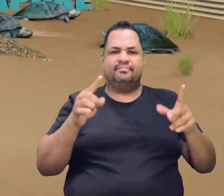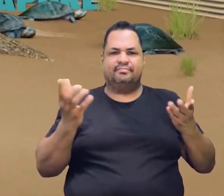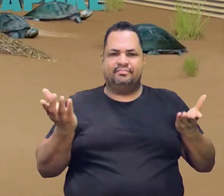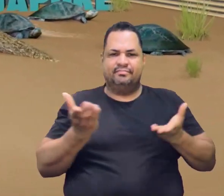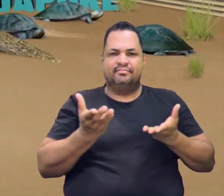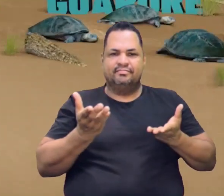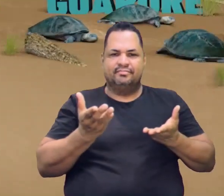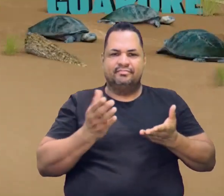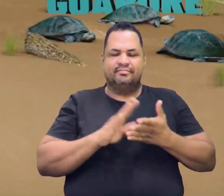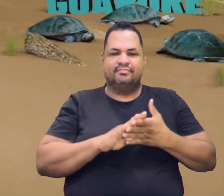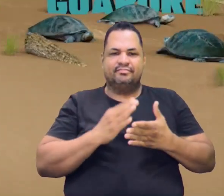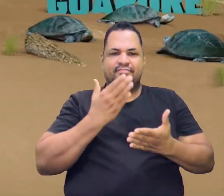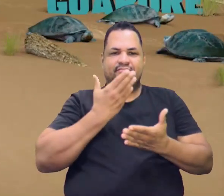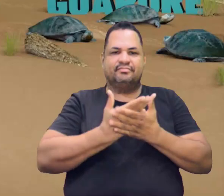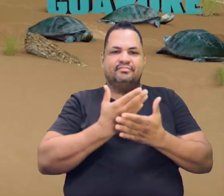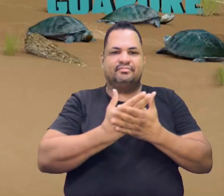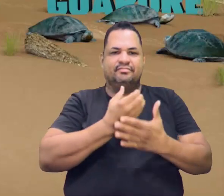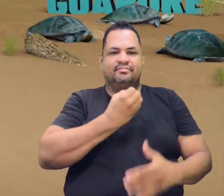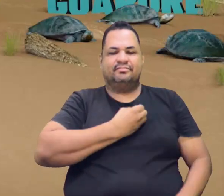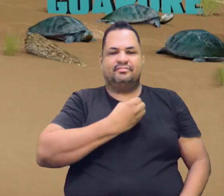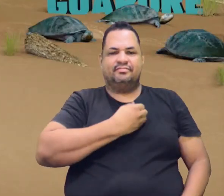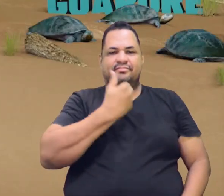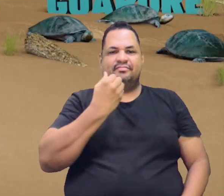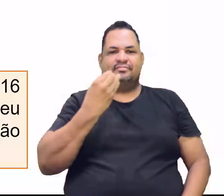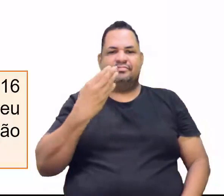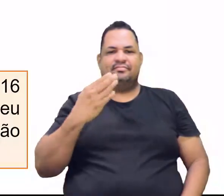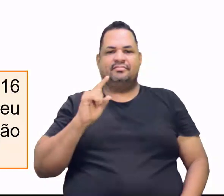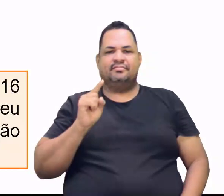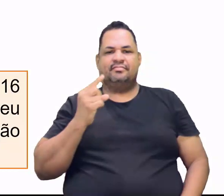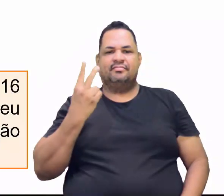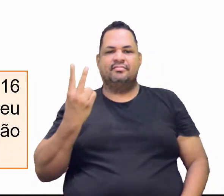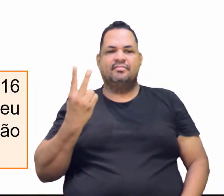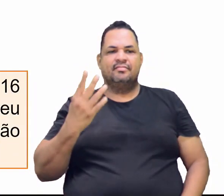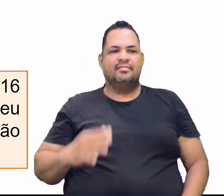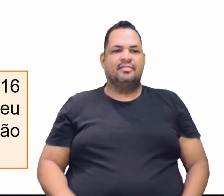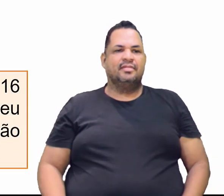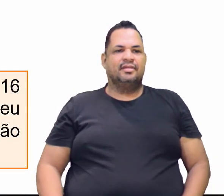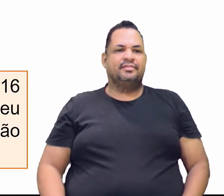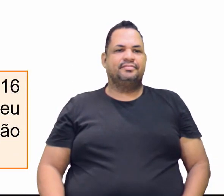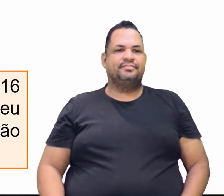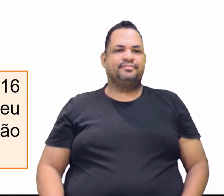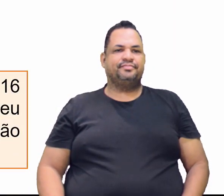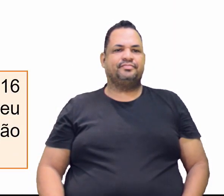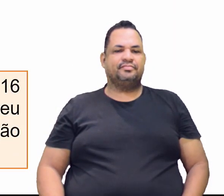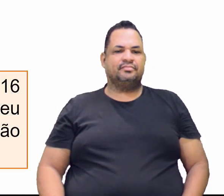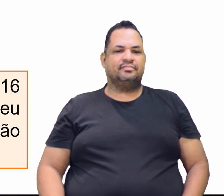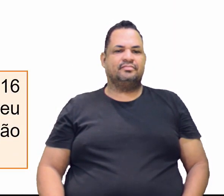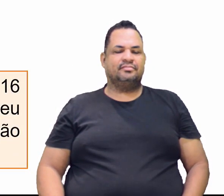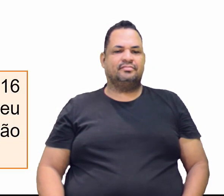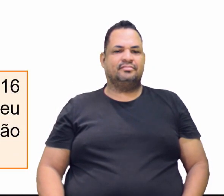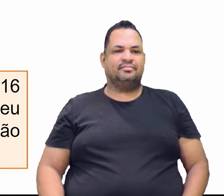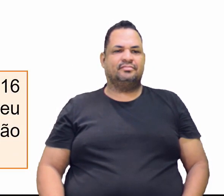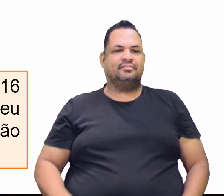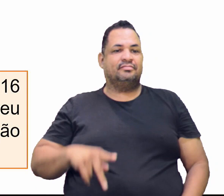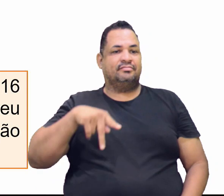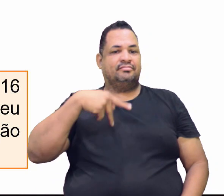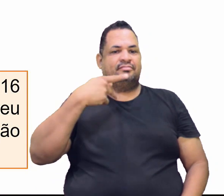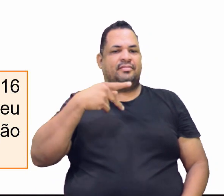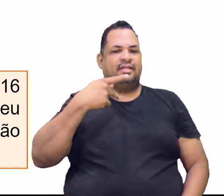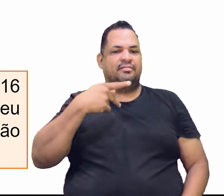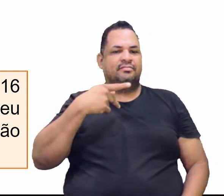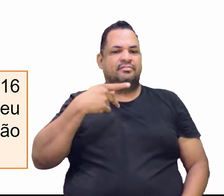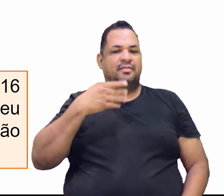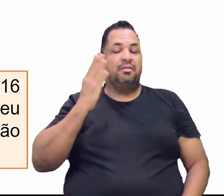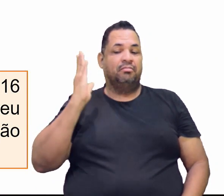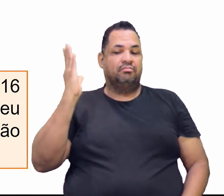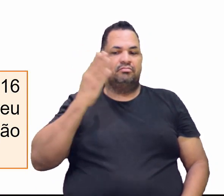Mas vamos agora para a aula 14.2, que eu vou explicar mais ainda. Joga na tela. Isso, então, falávamos